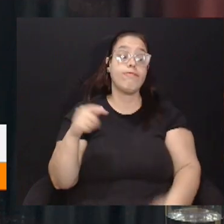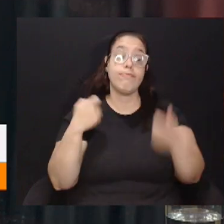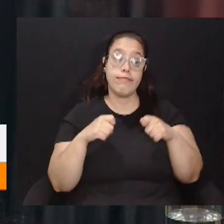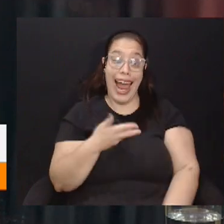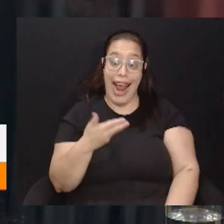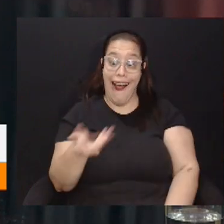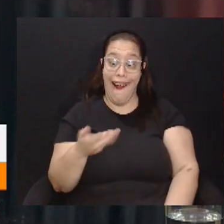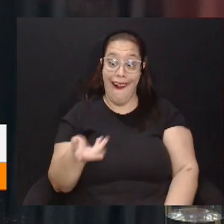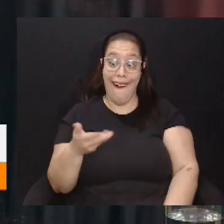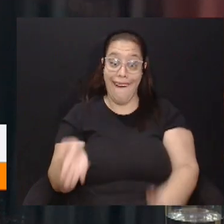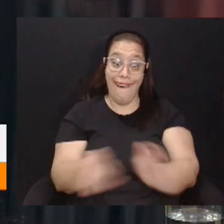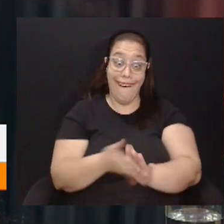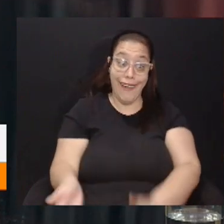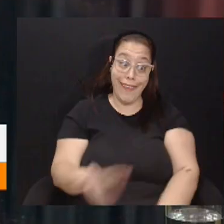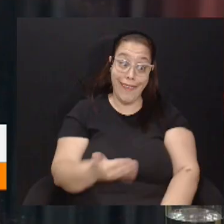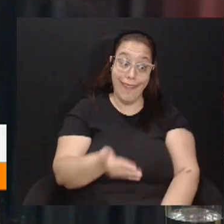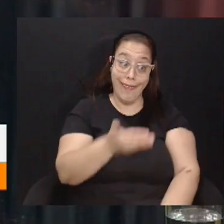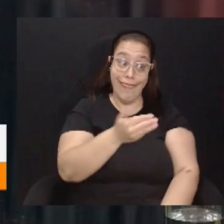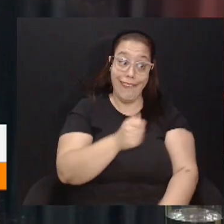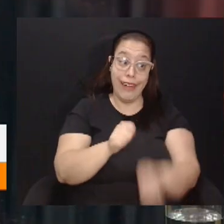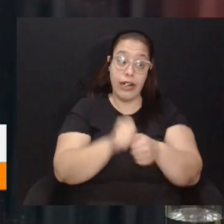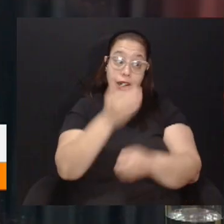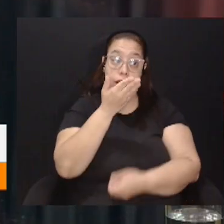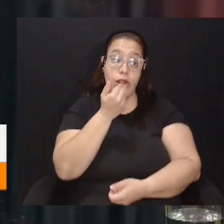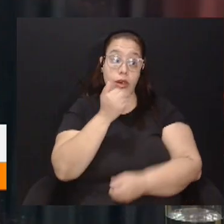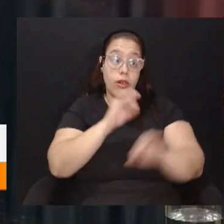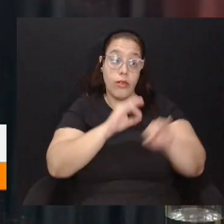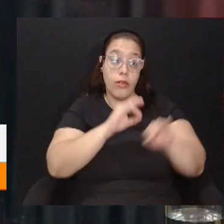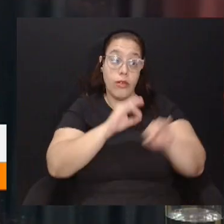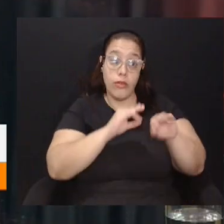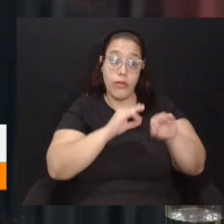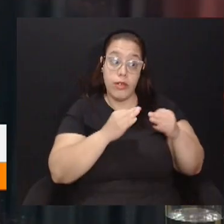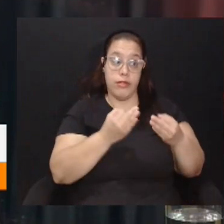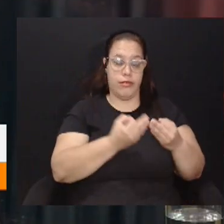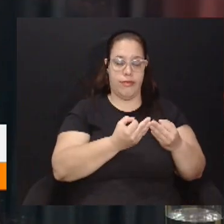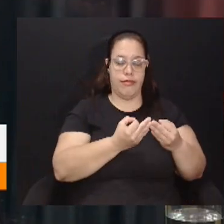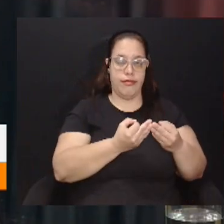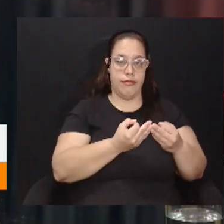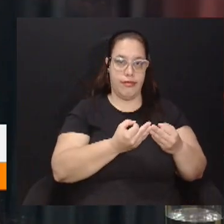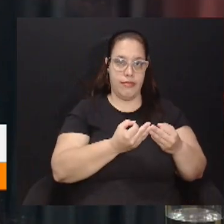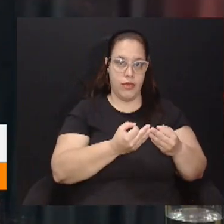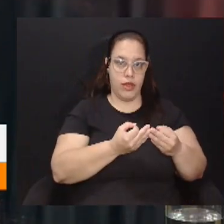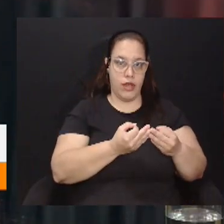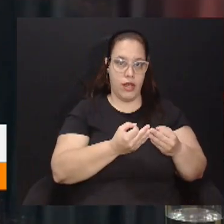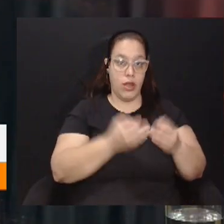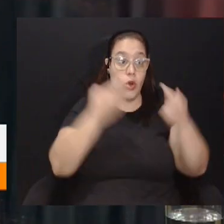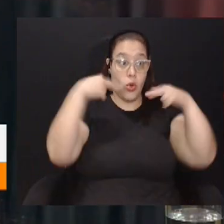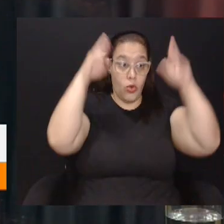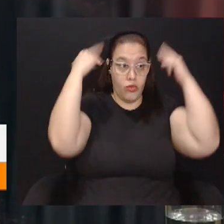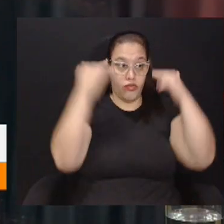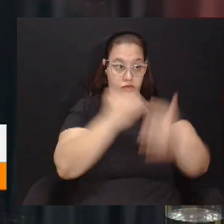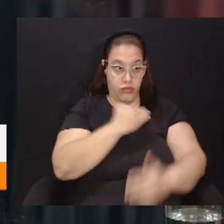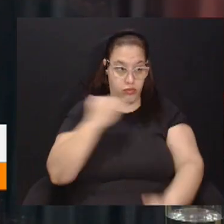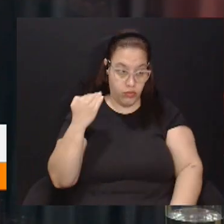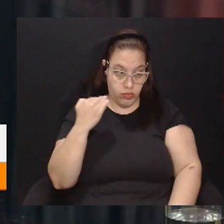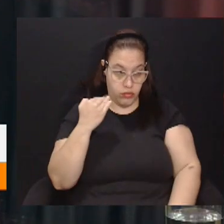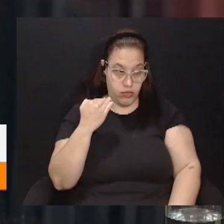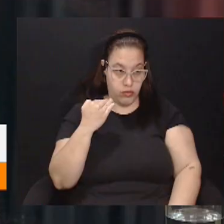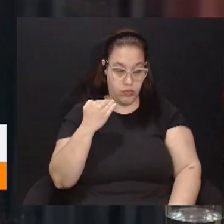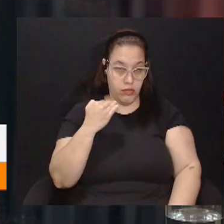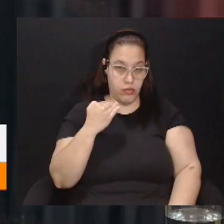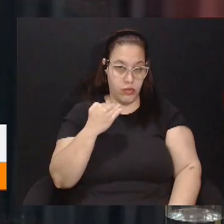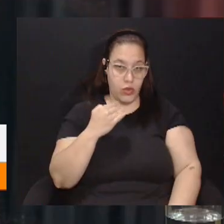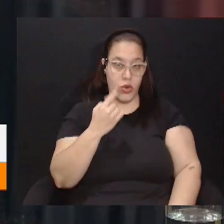Então, você faz uma refeição em família, você mata um cordeiro de